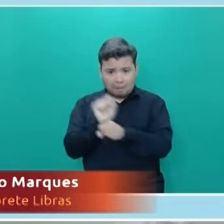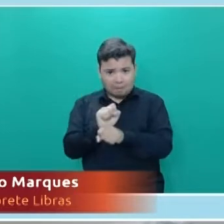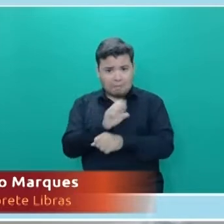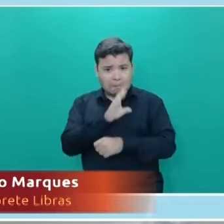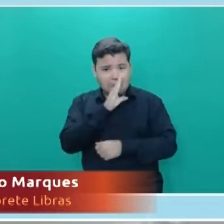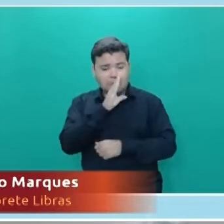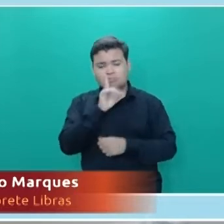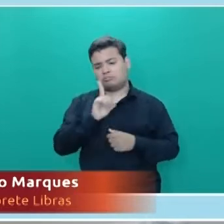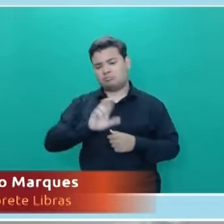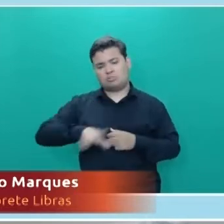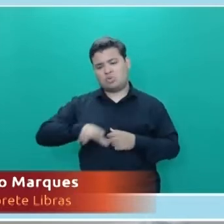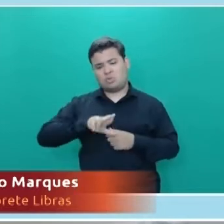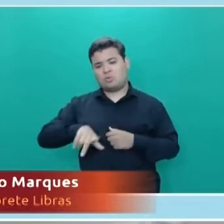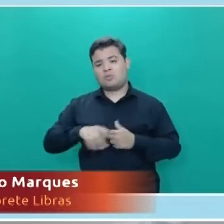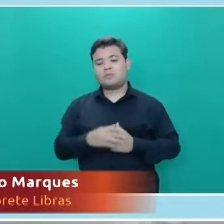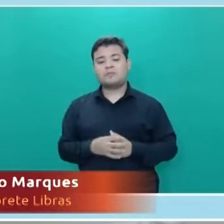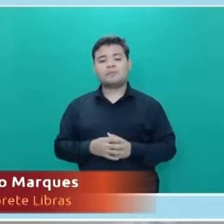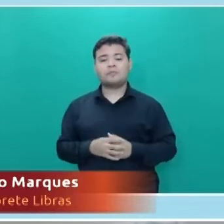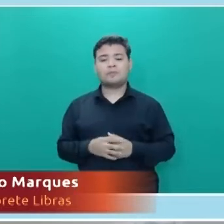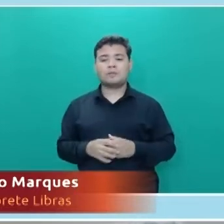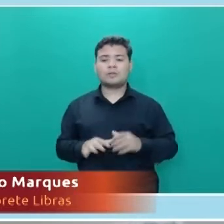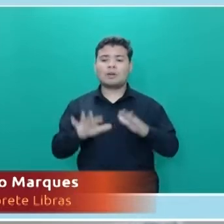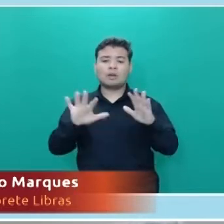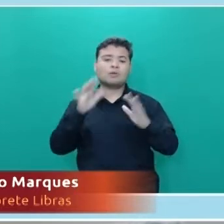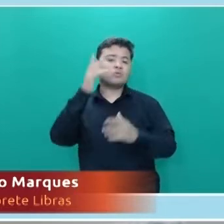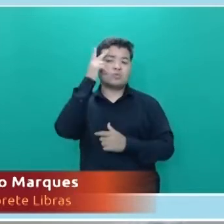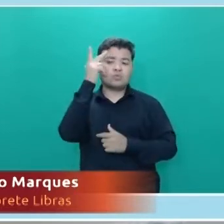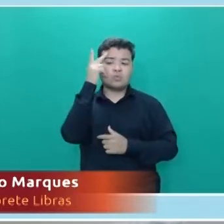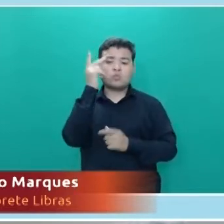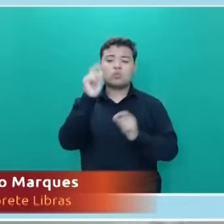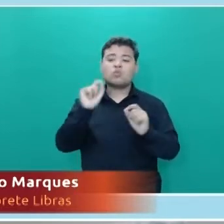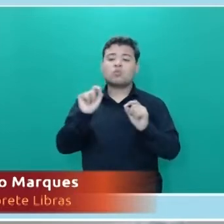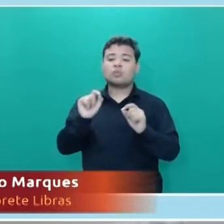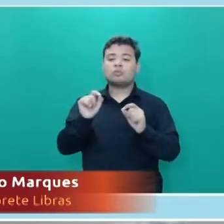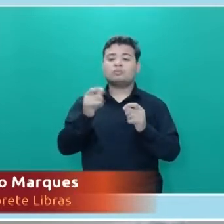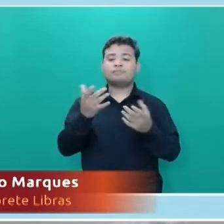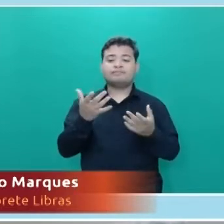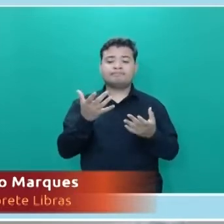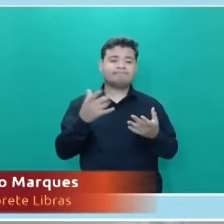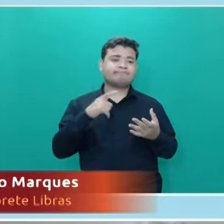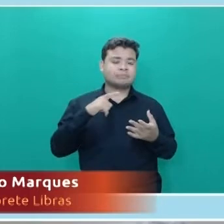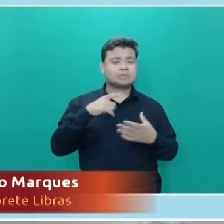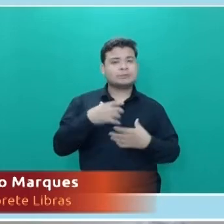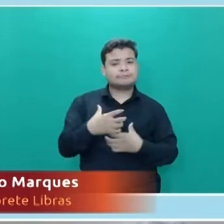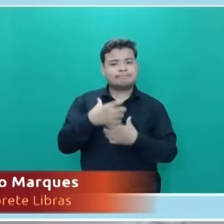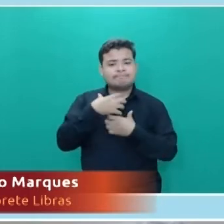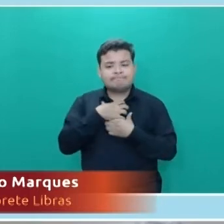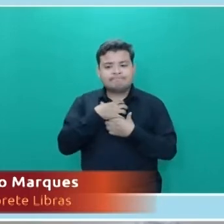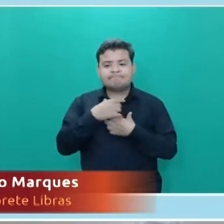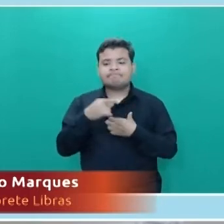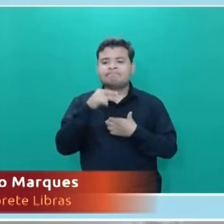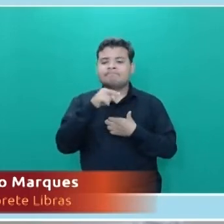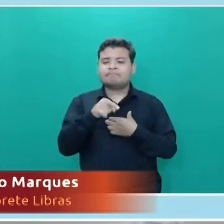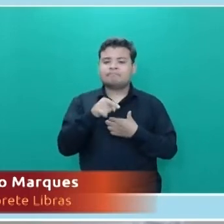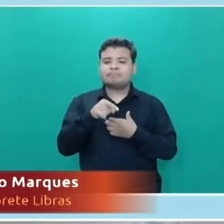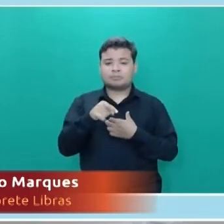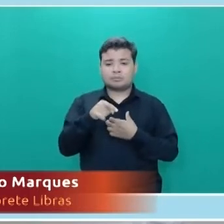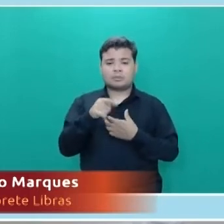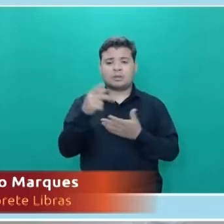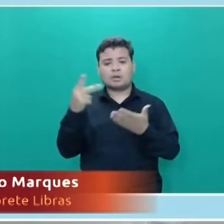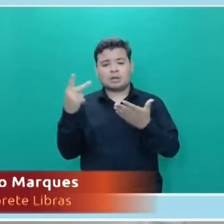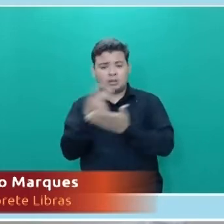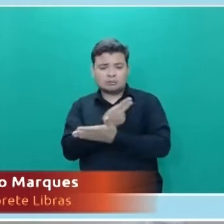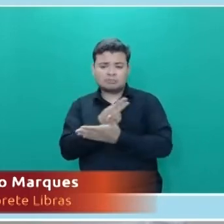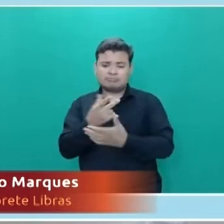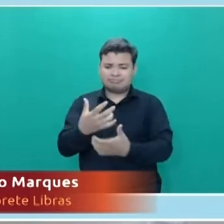mas geralmente, né, assim, mesmo quando esses sintomas mais comuns só ficam ali acometidos,